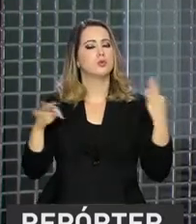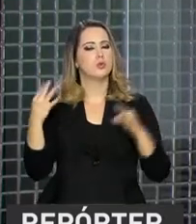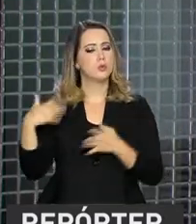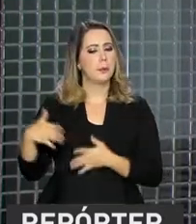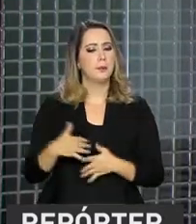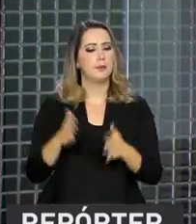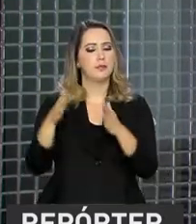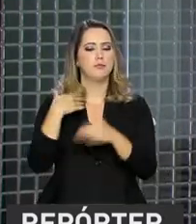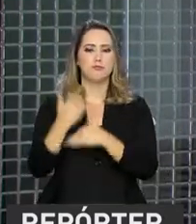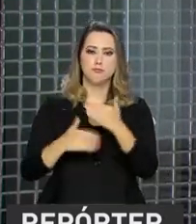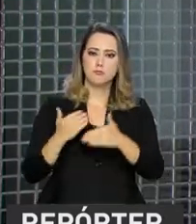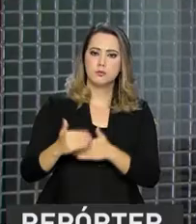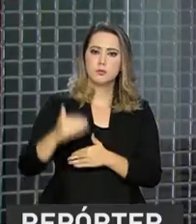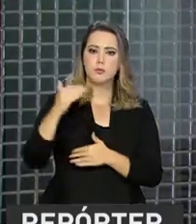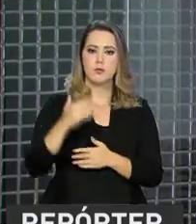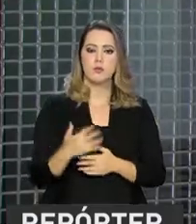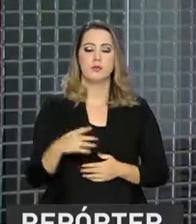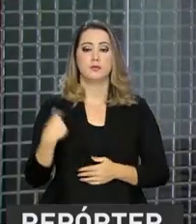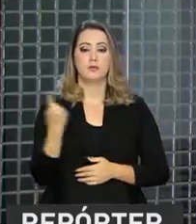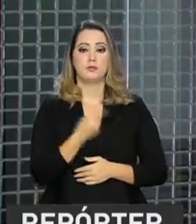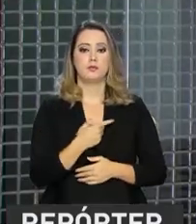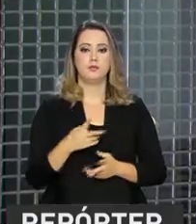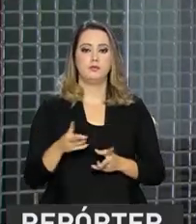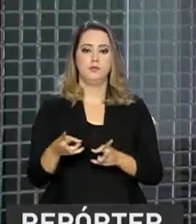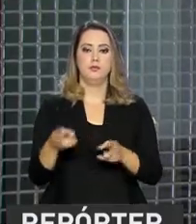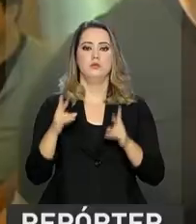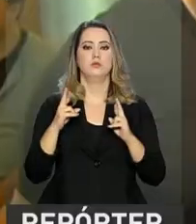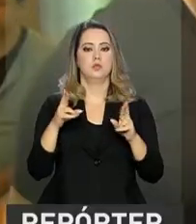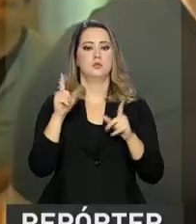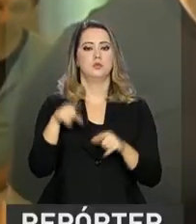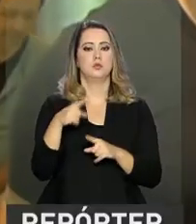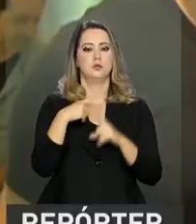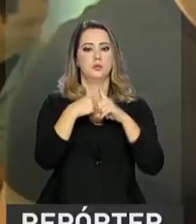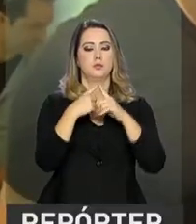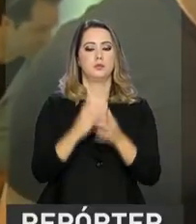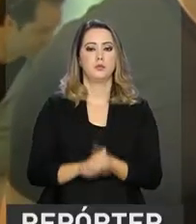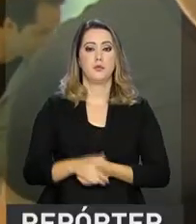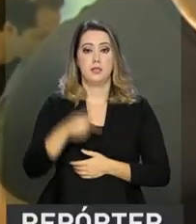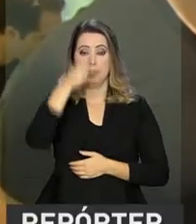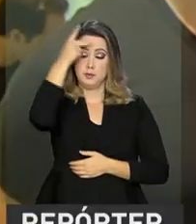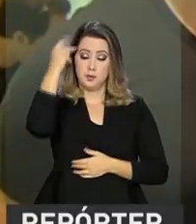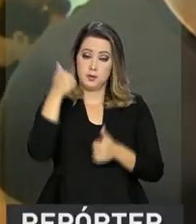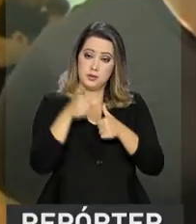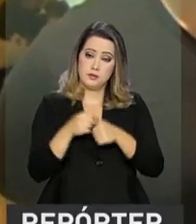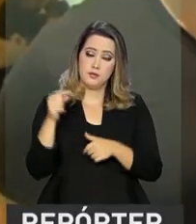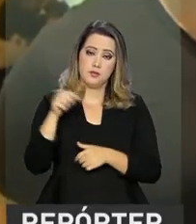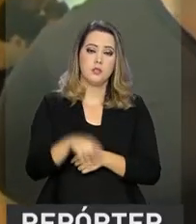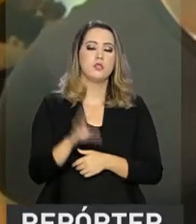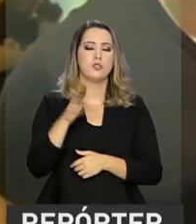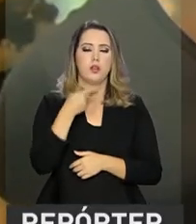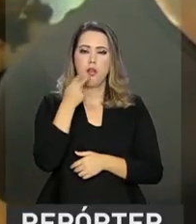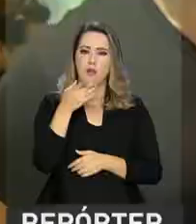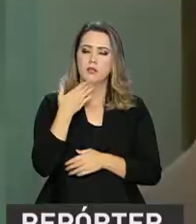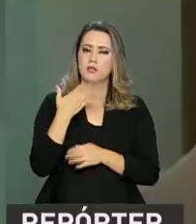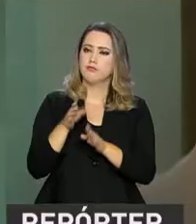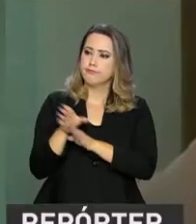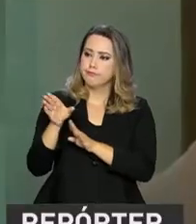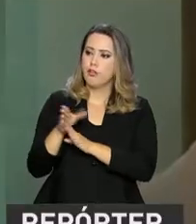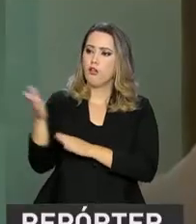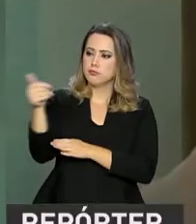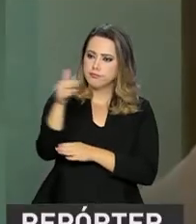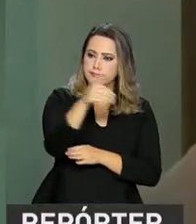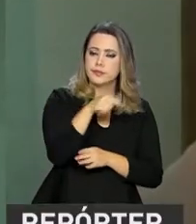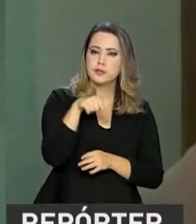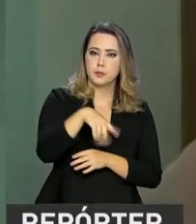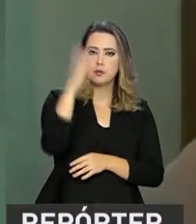caminho enorme pela frente, então a perspectiva é positiva. E quem esteve por aqui já quer recomendar para os amigos. Com